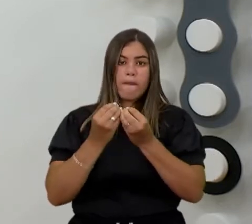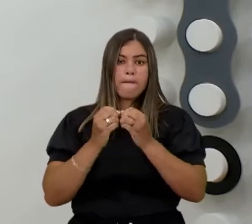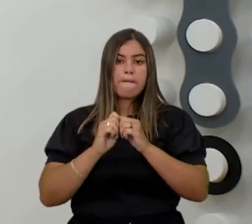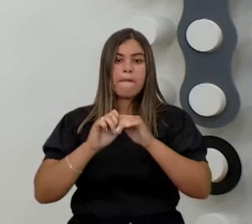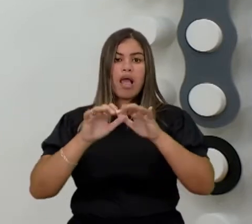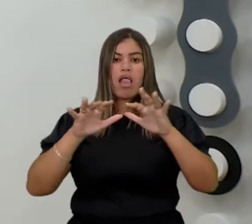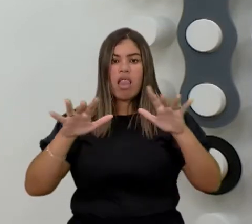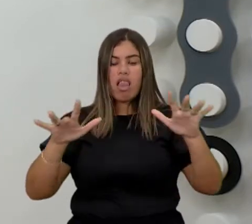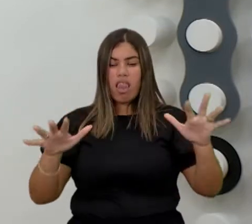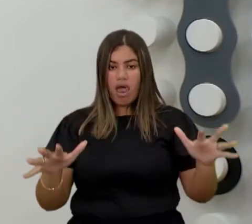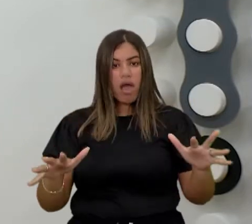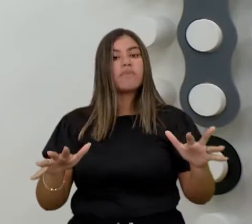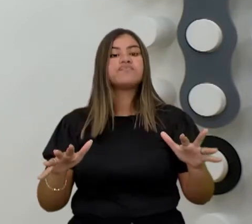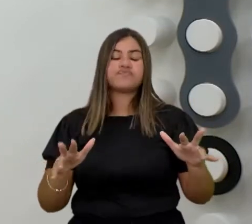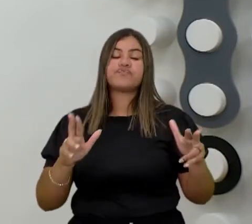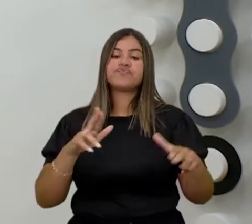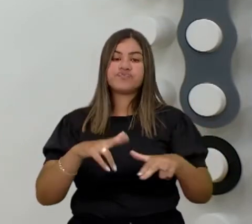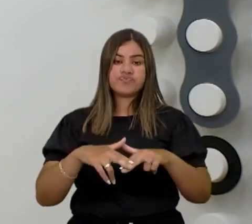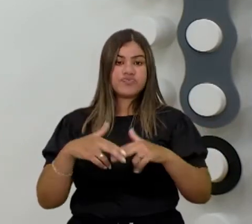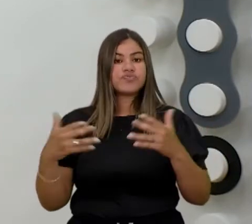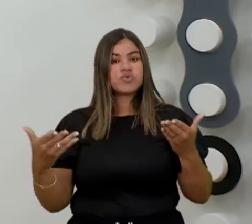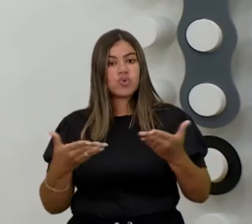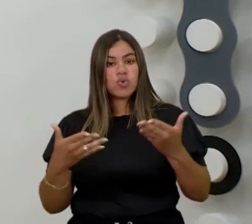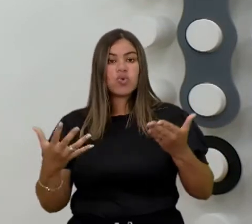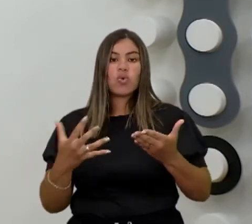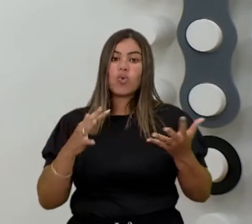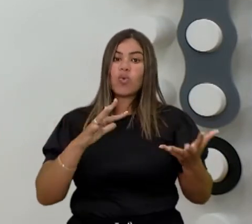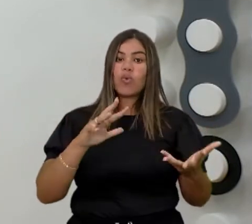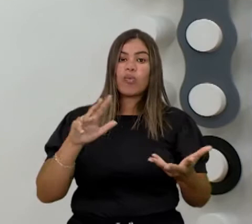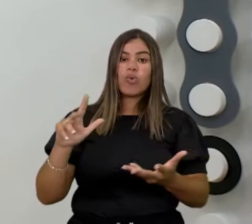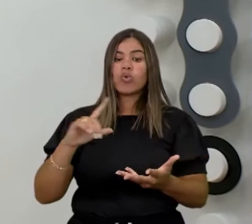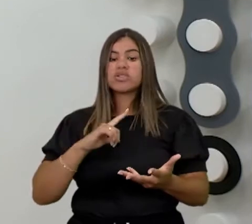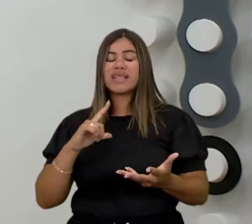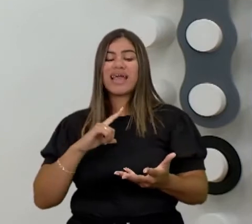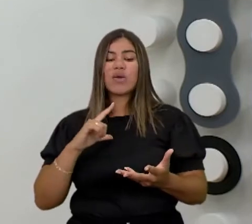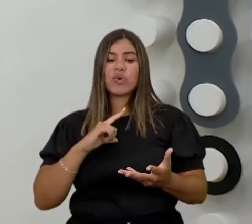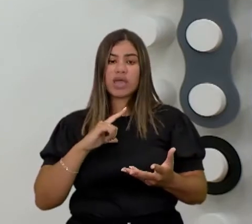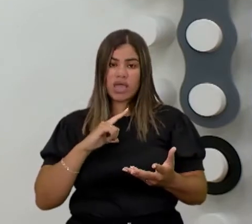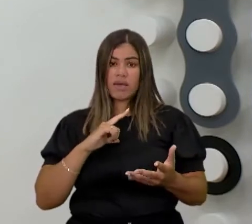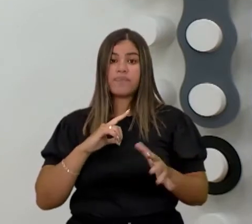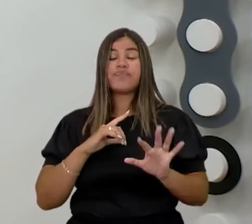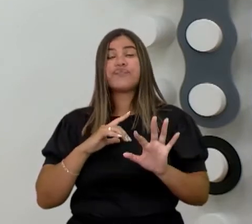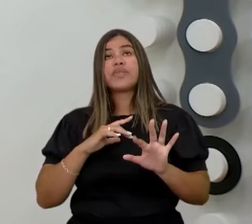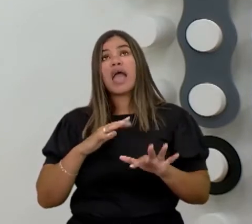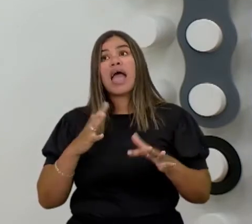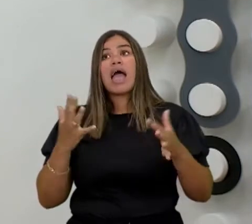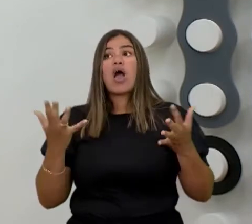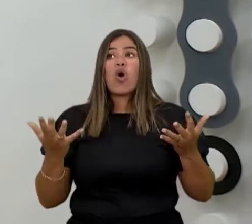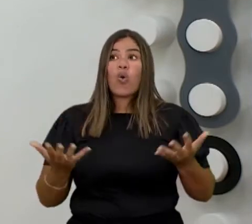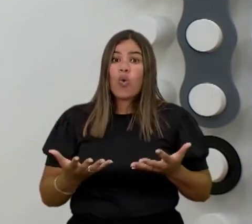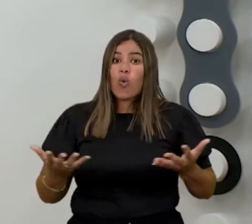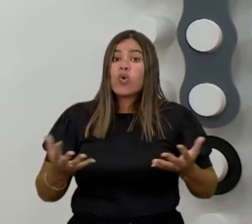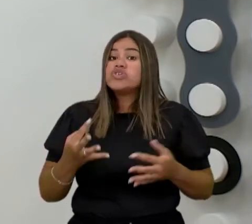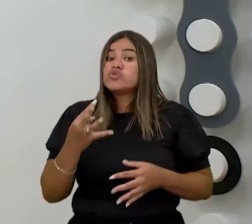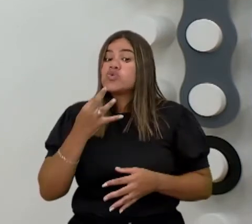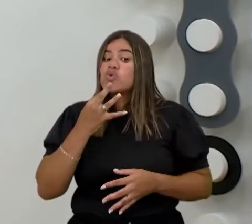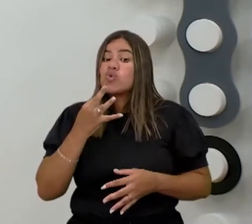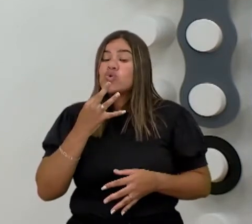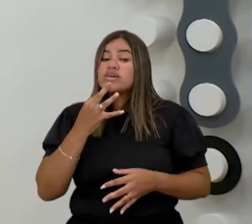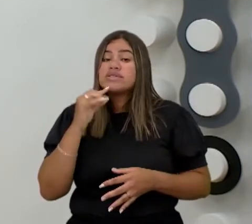no universo, que, olha, nós conhecemos uma pequena, uma ínfima parte do